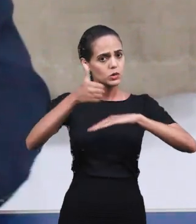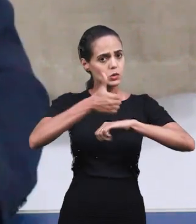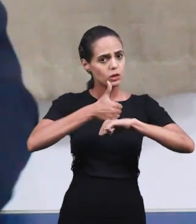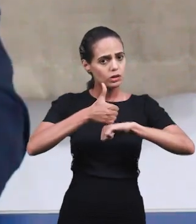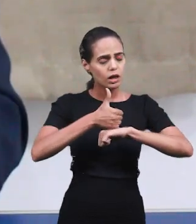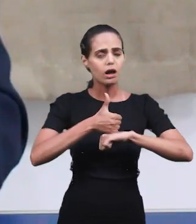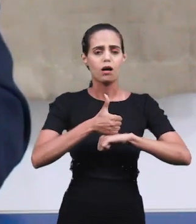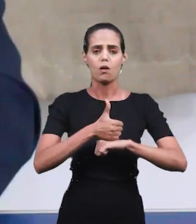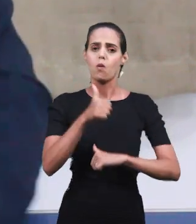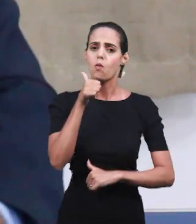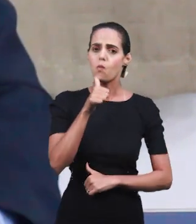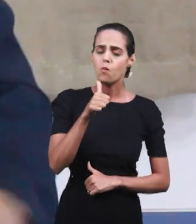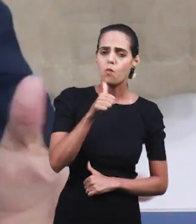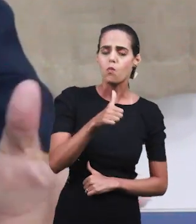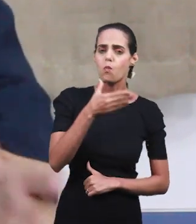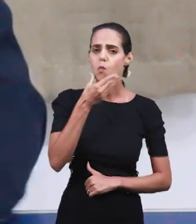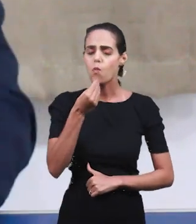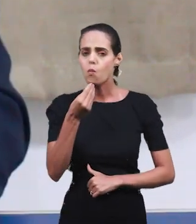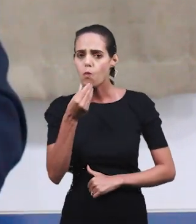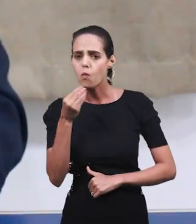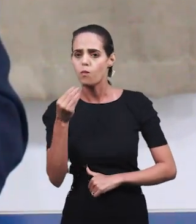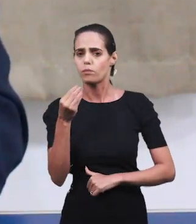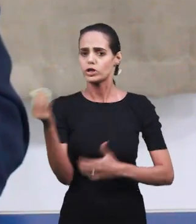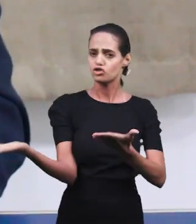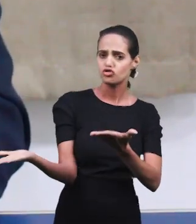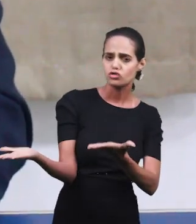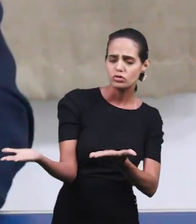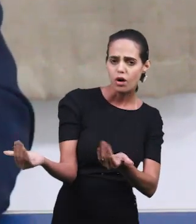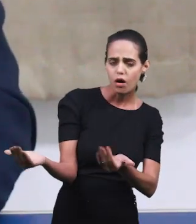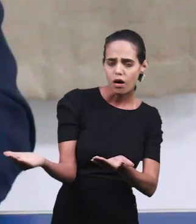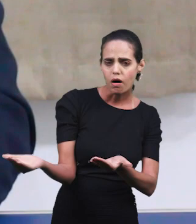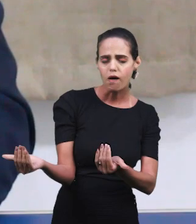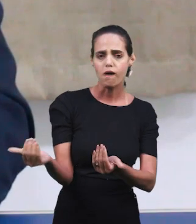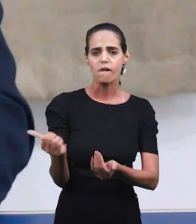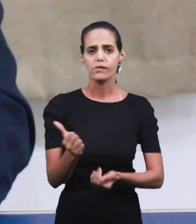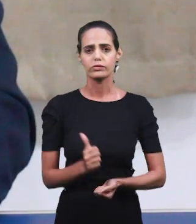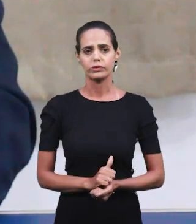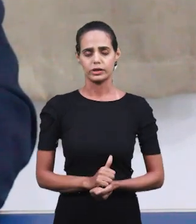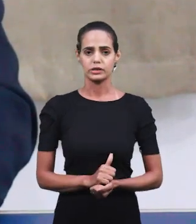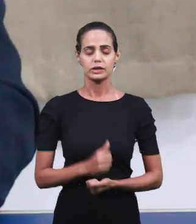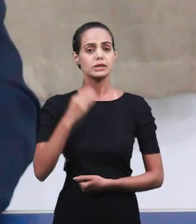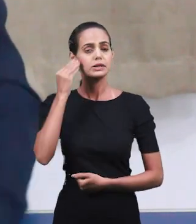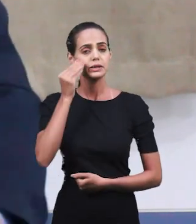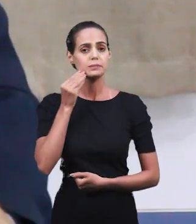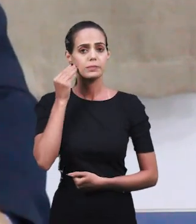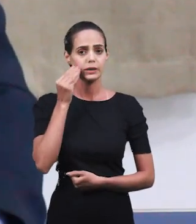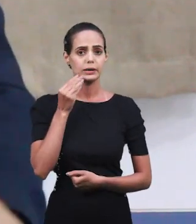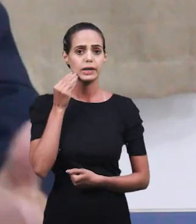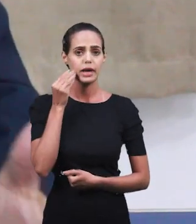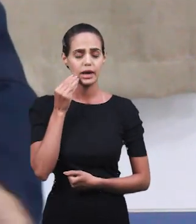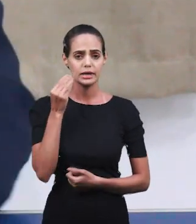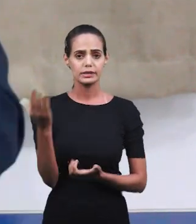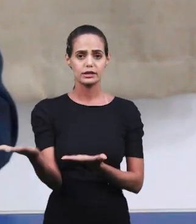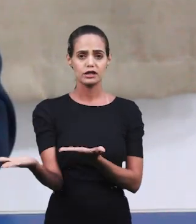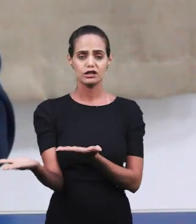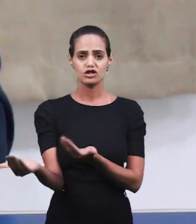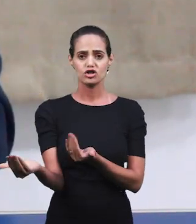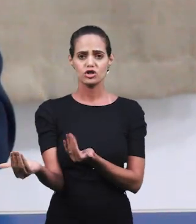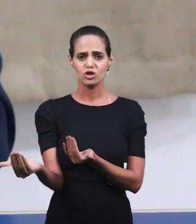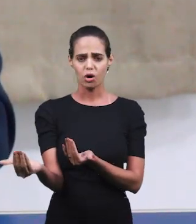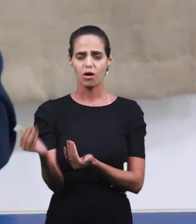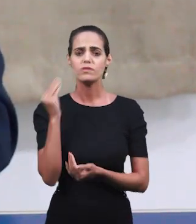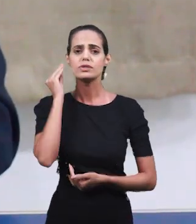Homens, mulheres, jovens como estes que trouxeram as experiências, jovens que tiveram